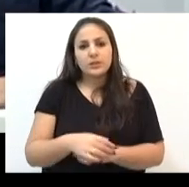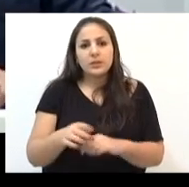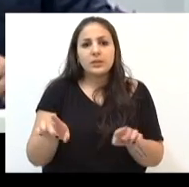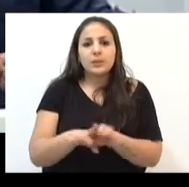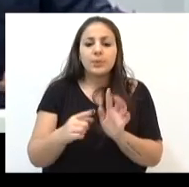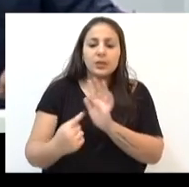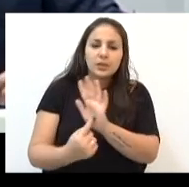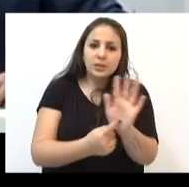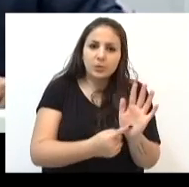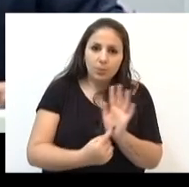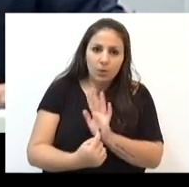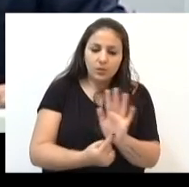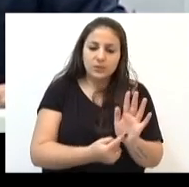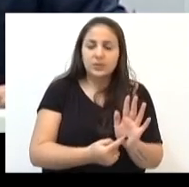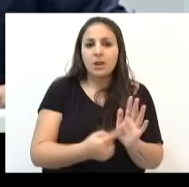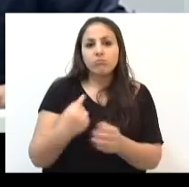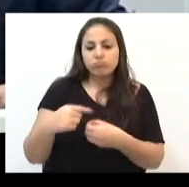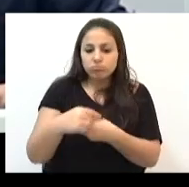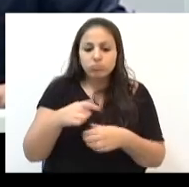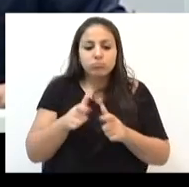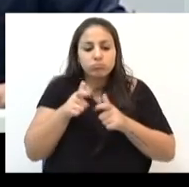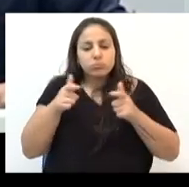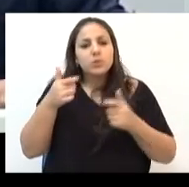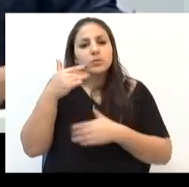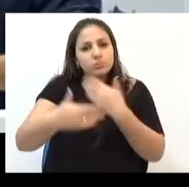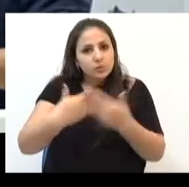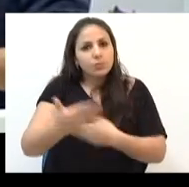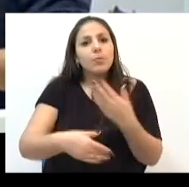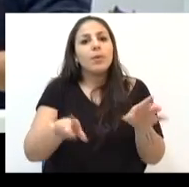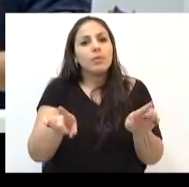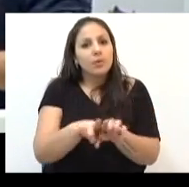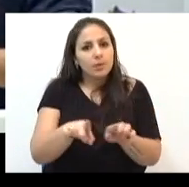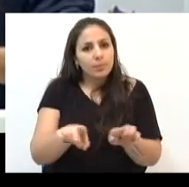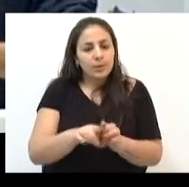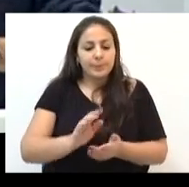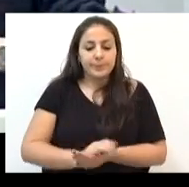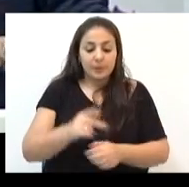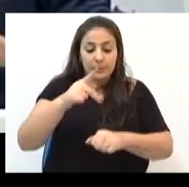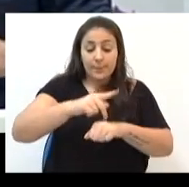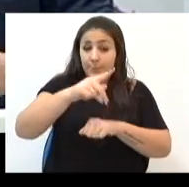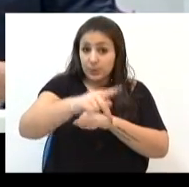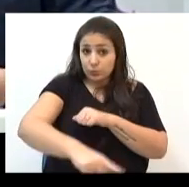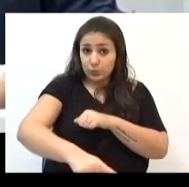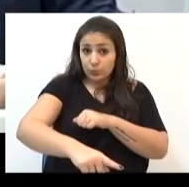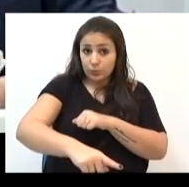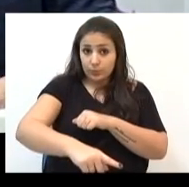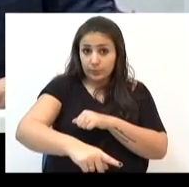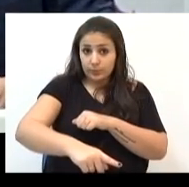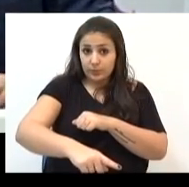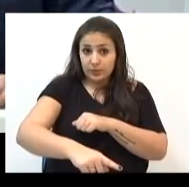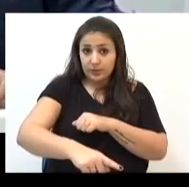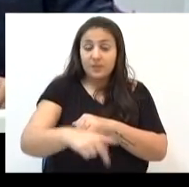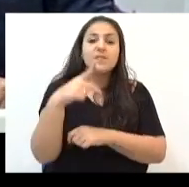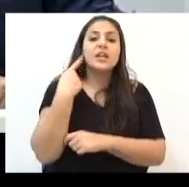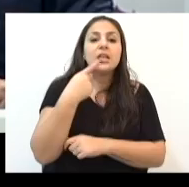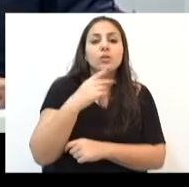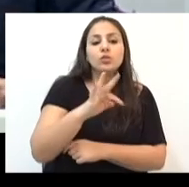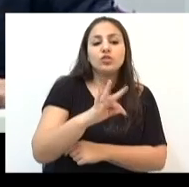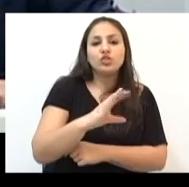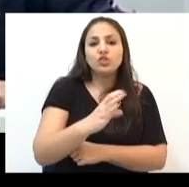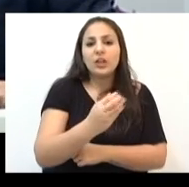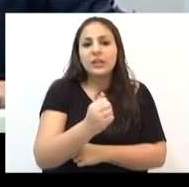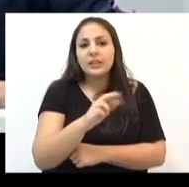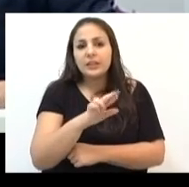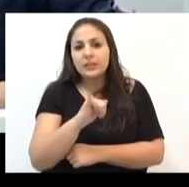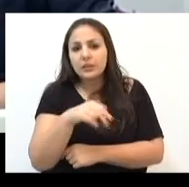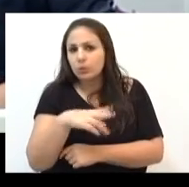que demonstram que a cidade vem crescendo e vem se desenvolvendo. E que Passo Fundo, vereador Tchequinho, não é